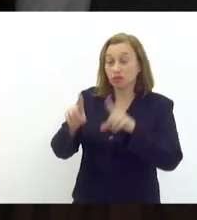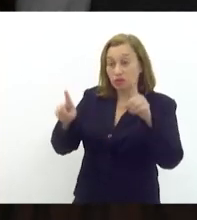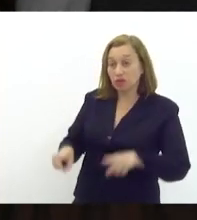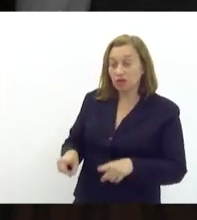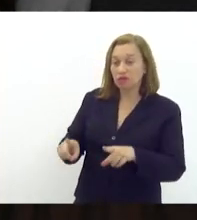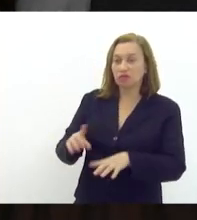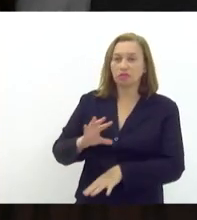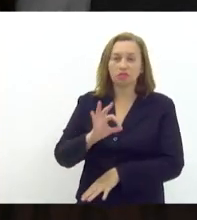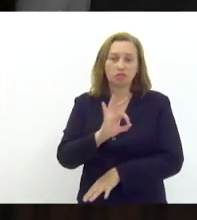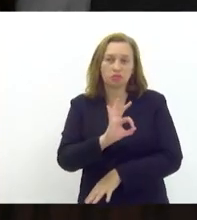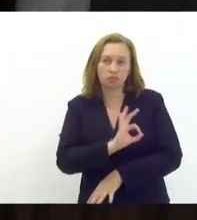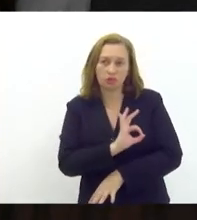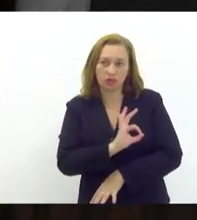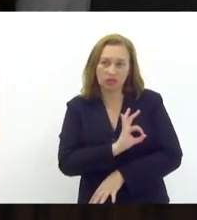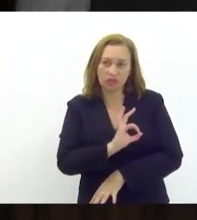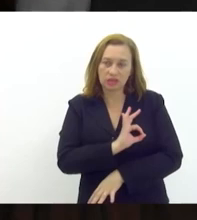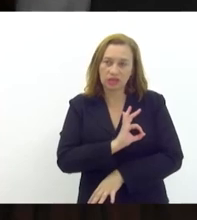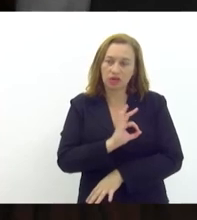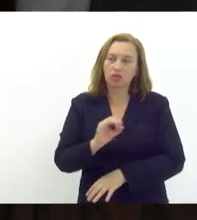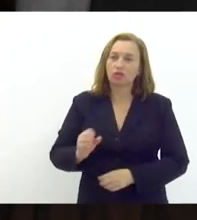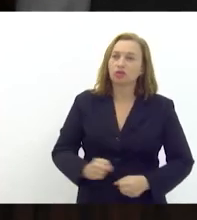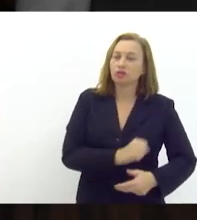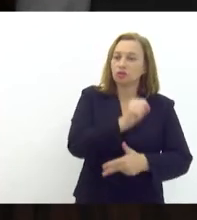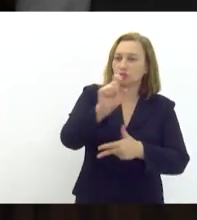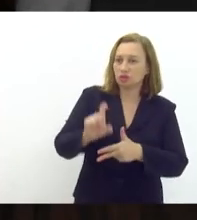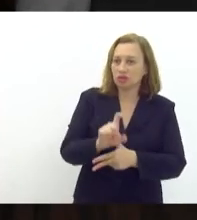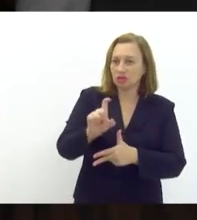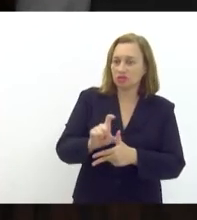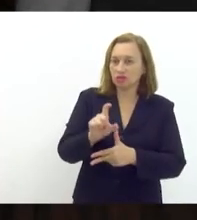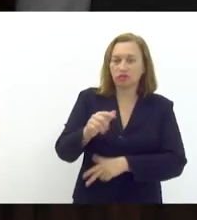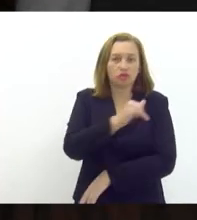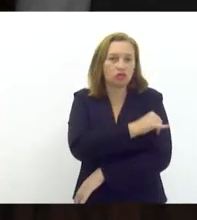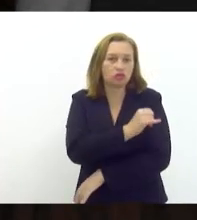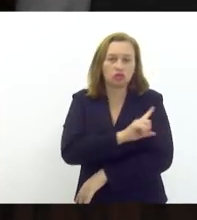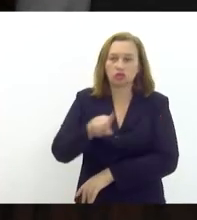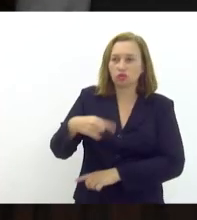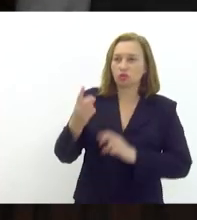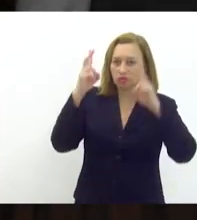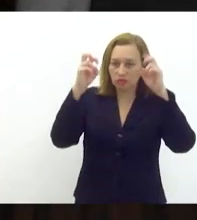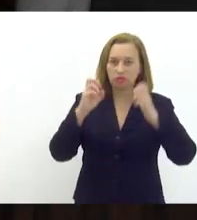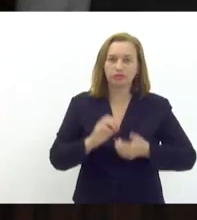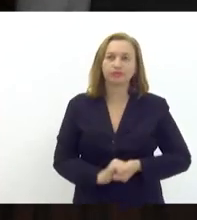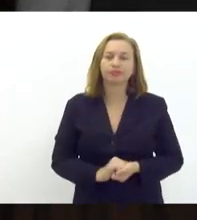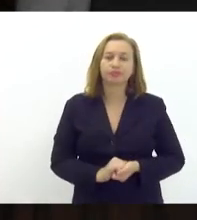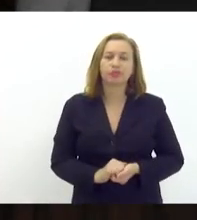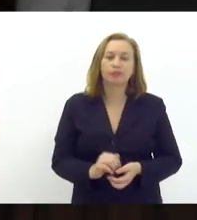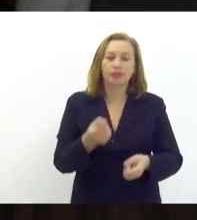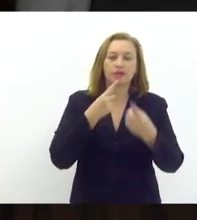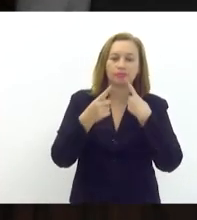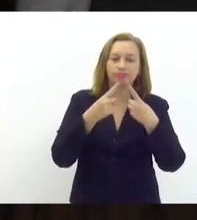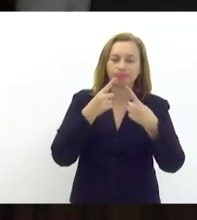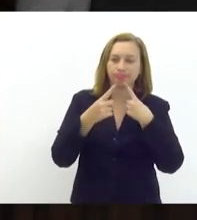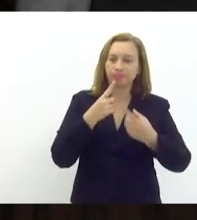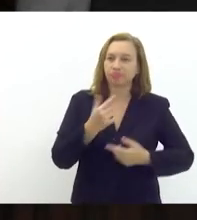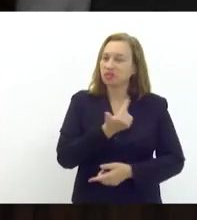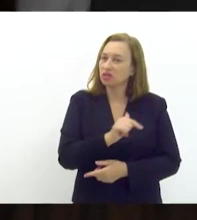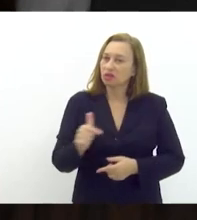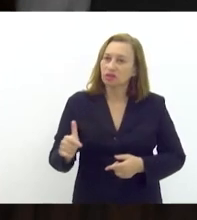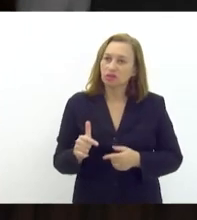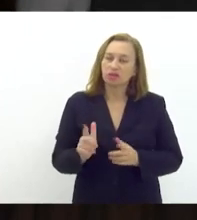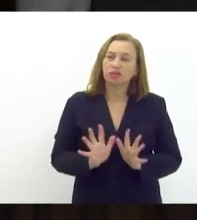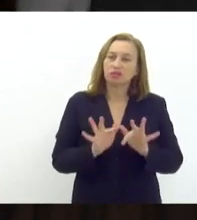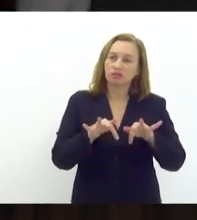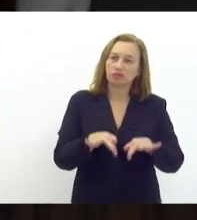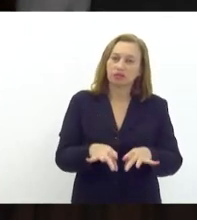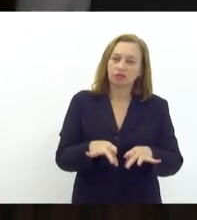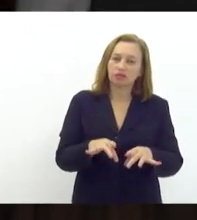policial do Poder Executivo do Rio de Janeiro e da outras providências em discussão no havendo Quem